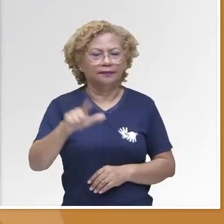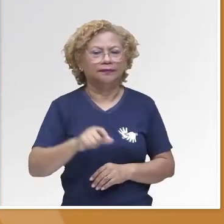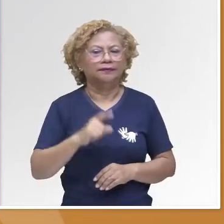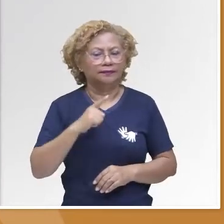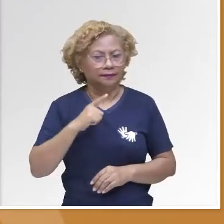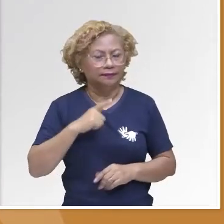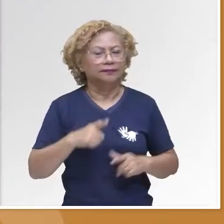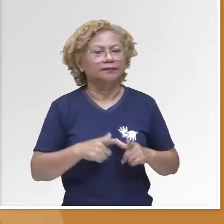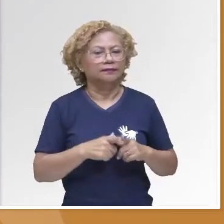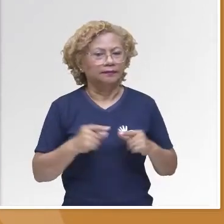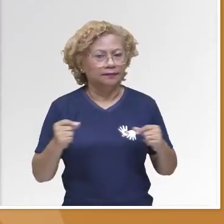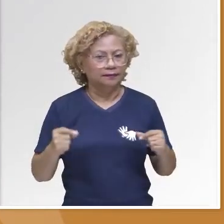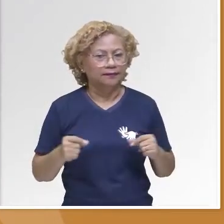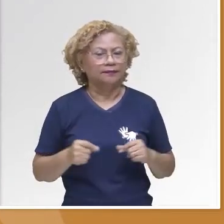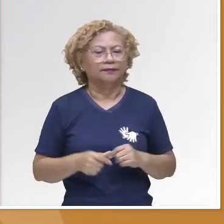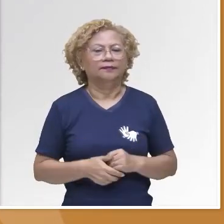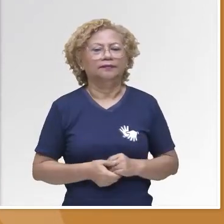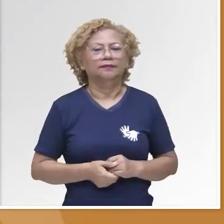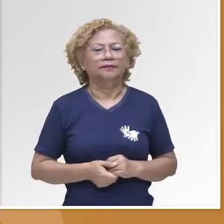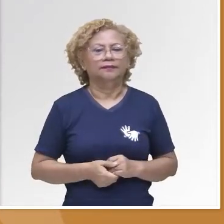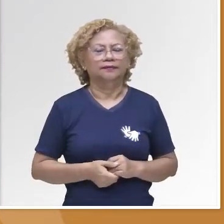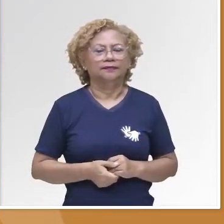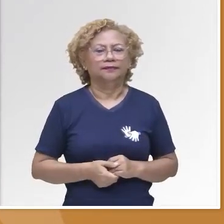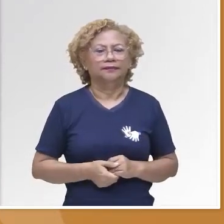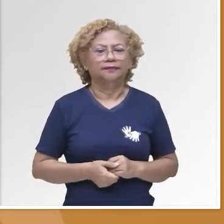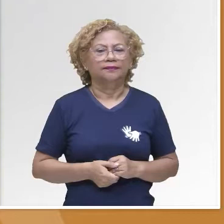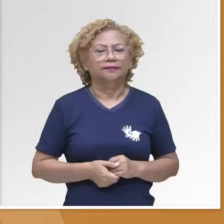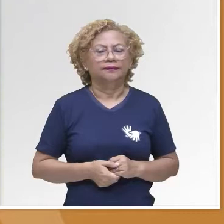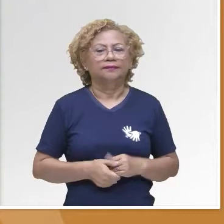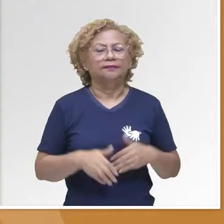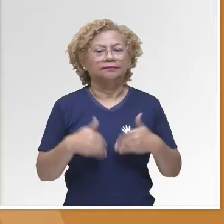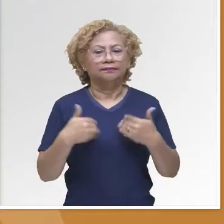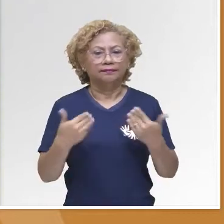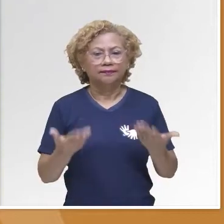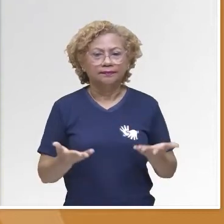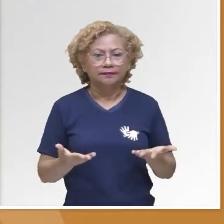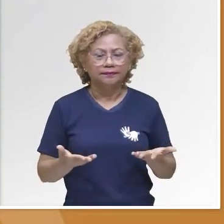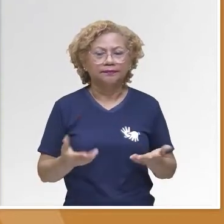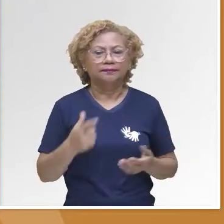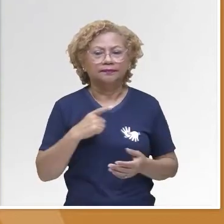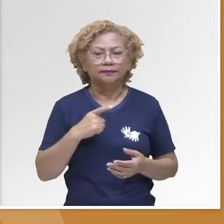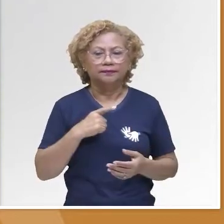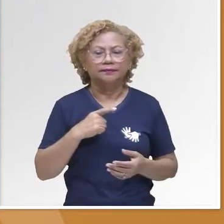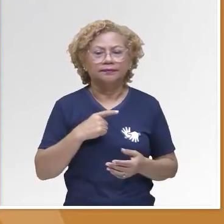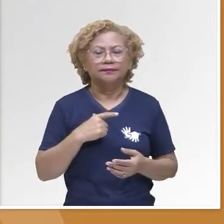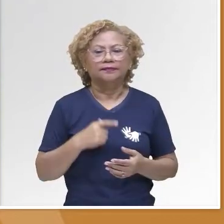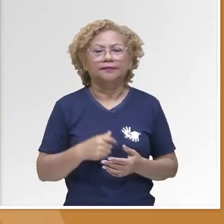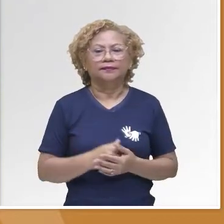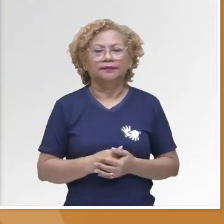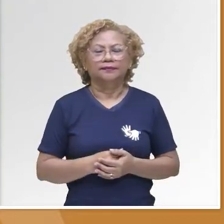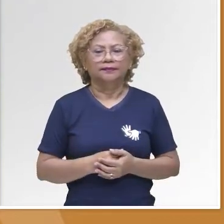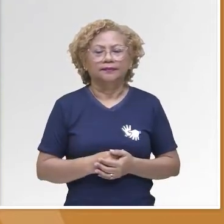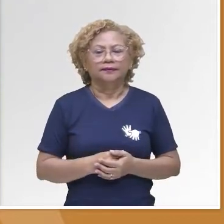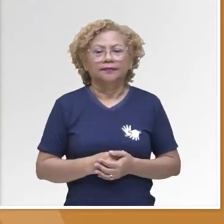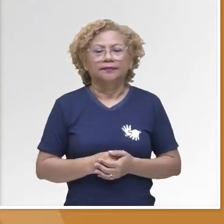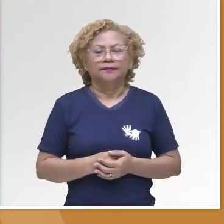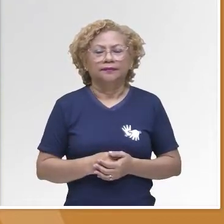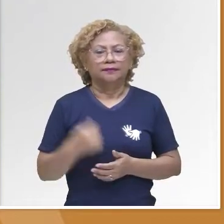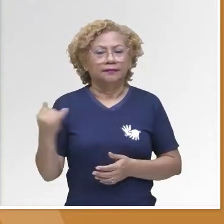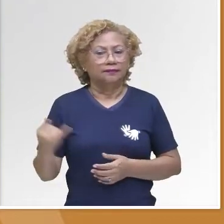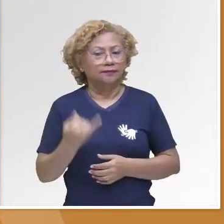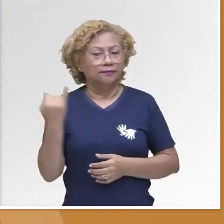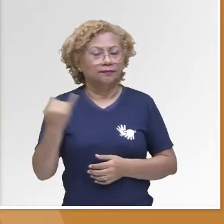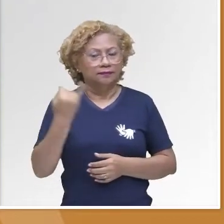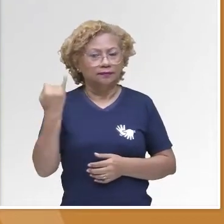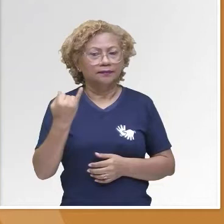era Meiji veio justamente para dar uma abertura econômica, trazer um desenvolvimento para o